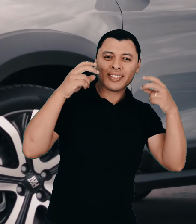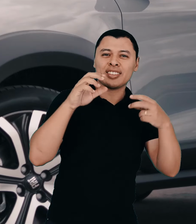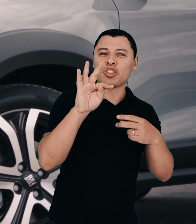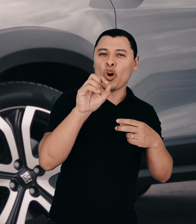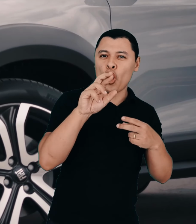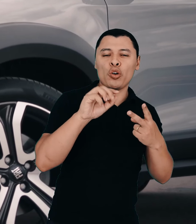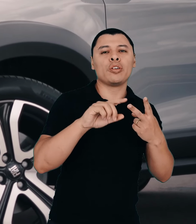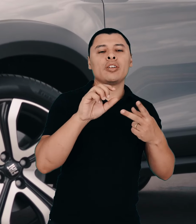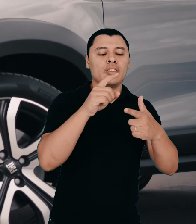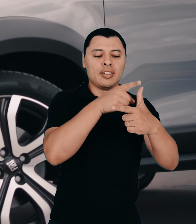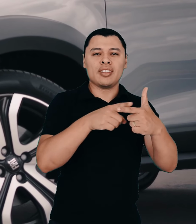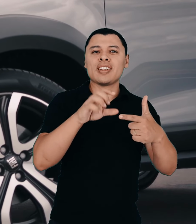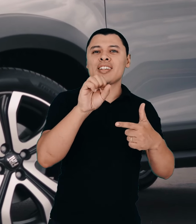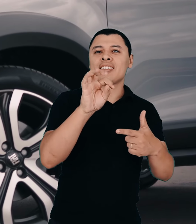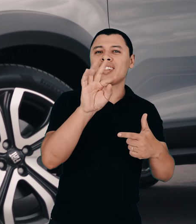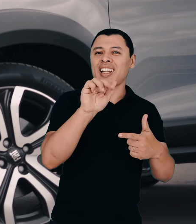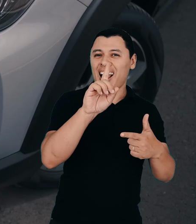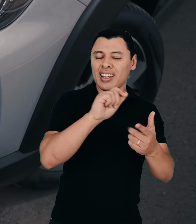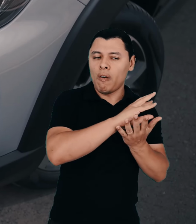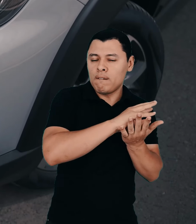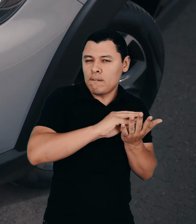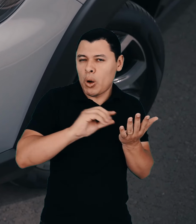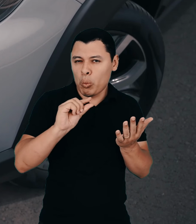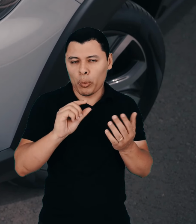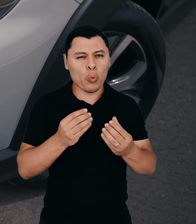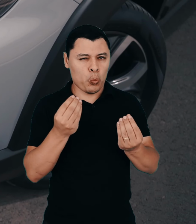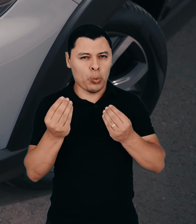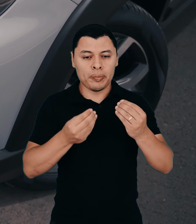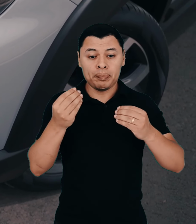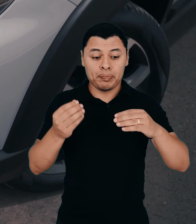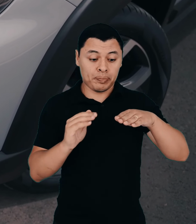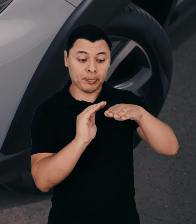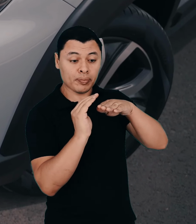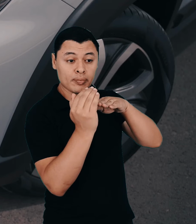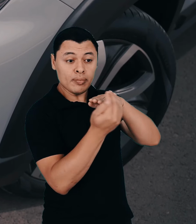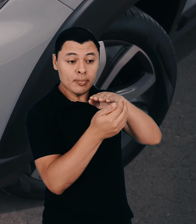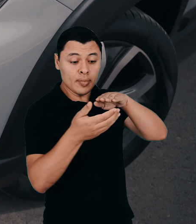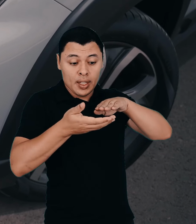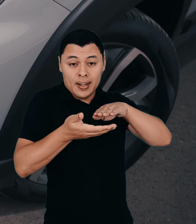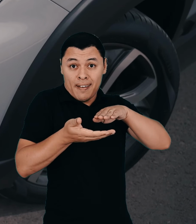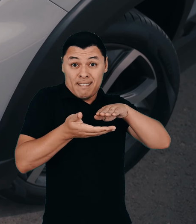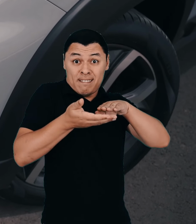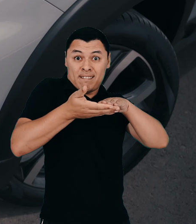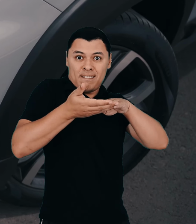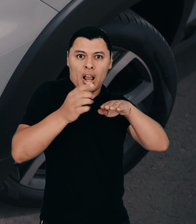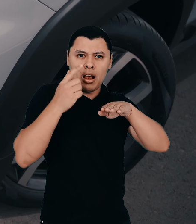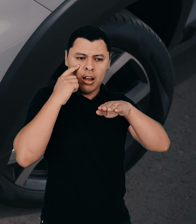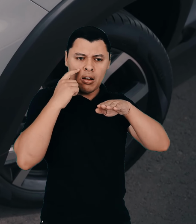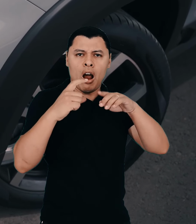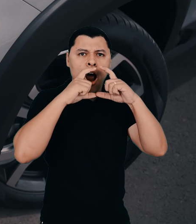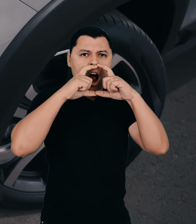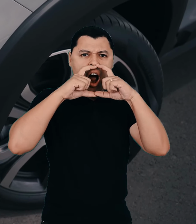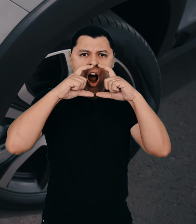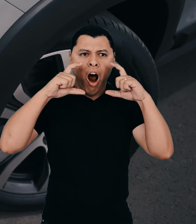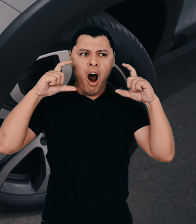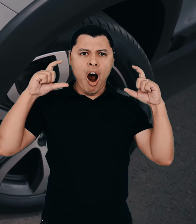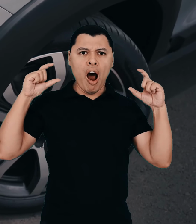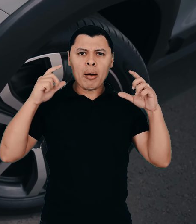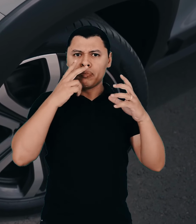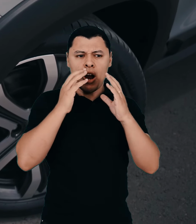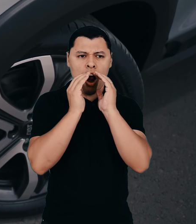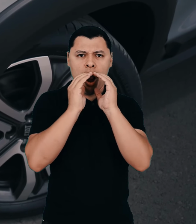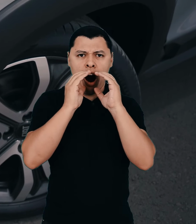das soluções do Nivus. Então o que eles fizeram aqui? Elevaram muito a linha da dianteira, né? Note que essa grade ficou uma boca, inclusive bem